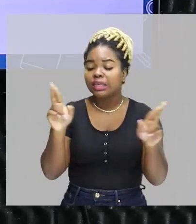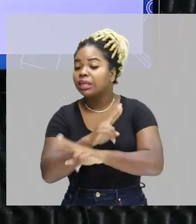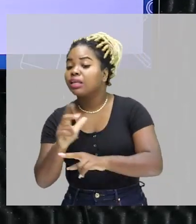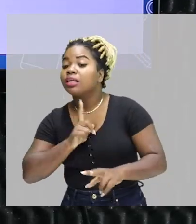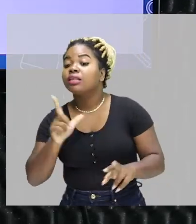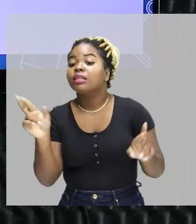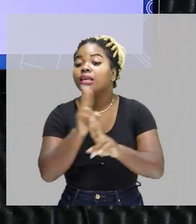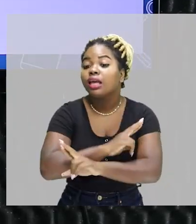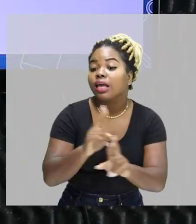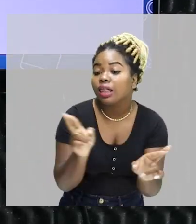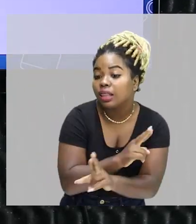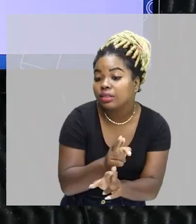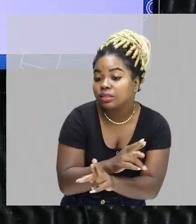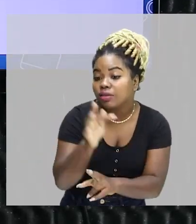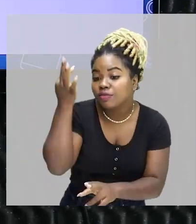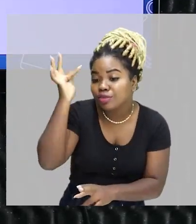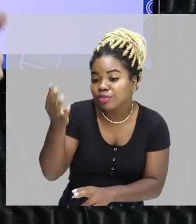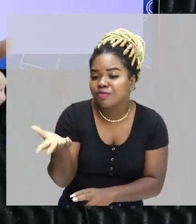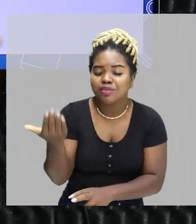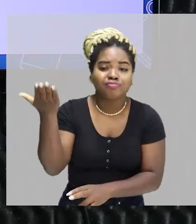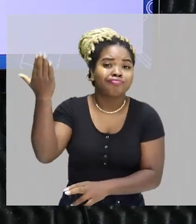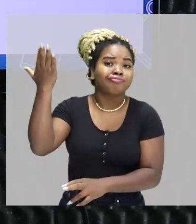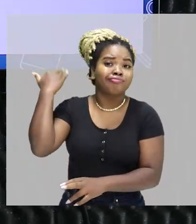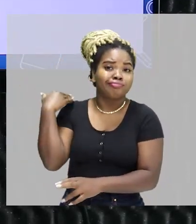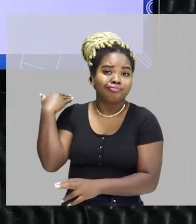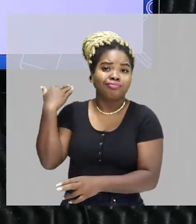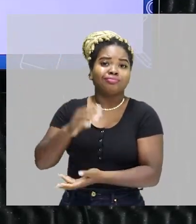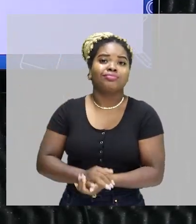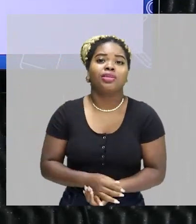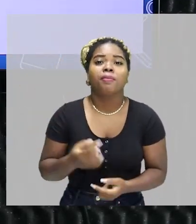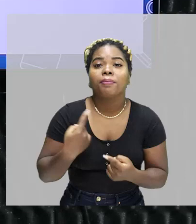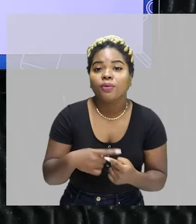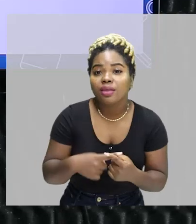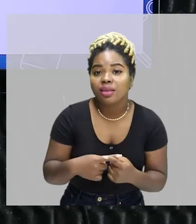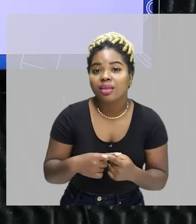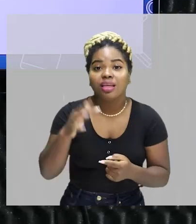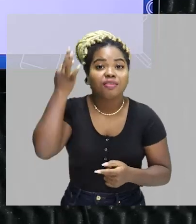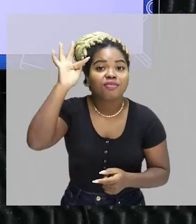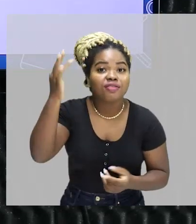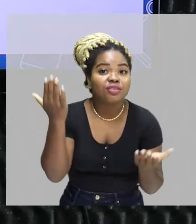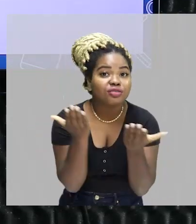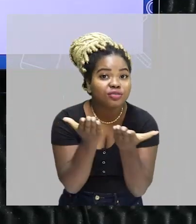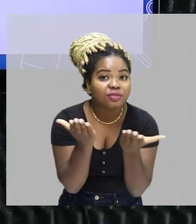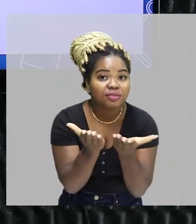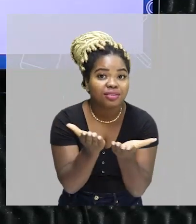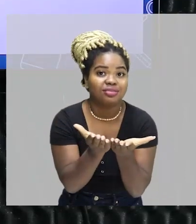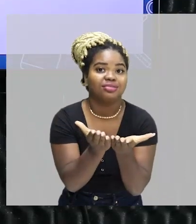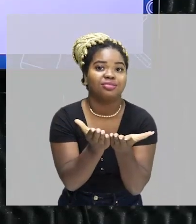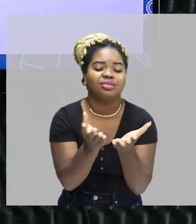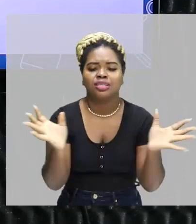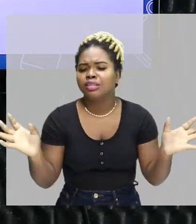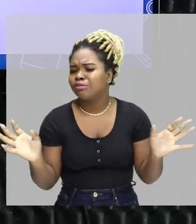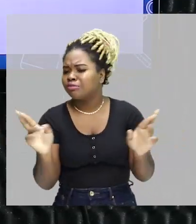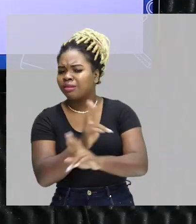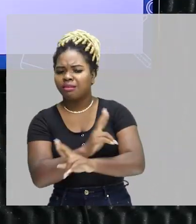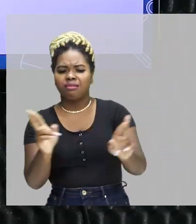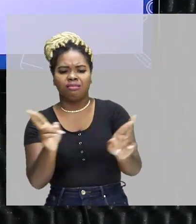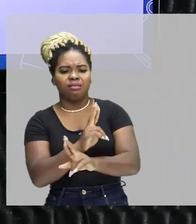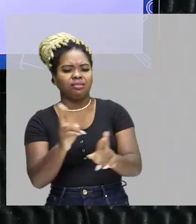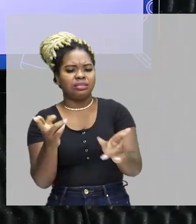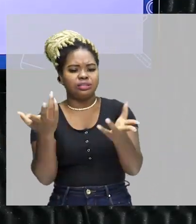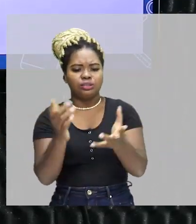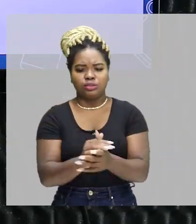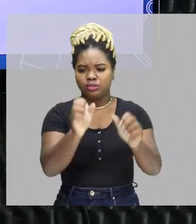fazer muito sucesso isso aqui, porque a filosofia é cristã, na verdade, e ela nem está ligada a uma explicação mais